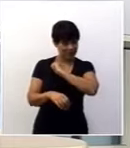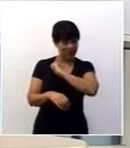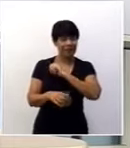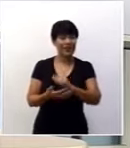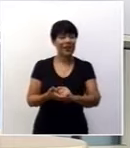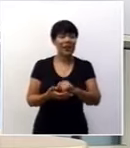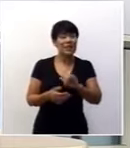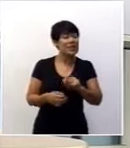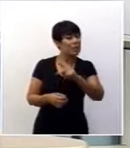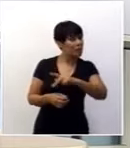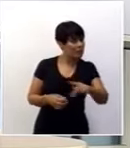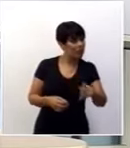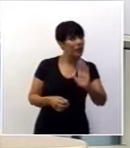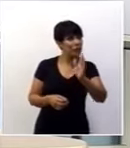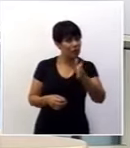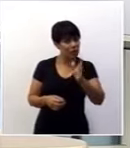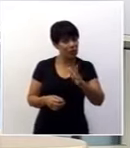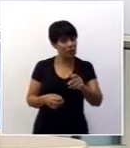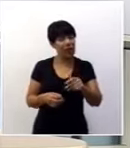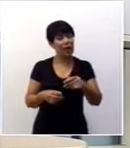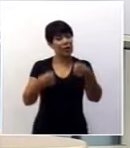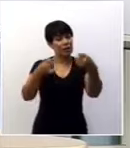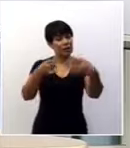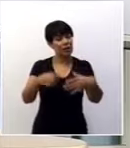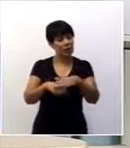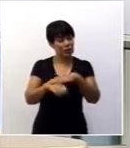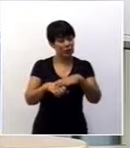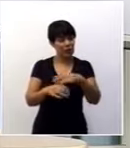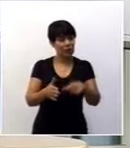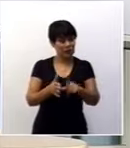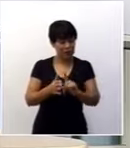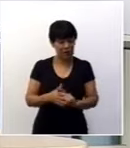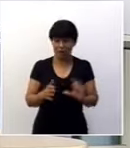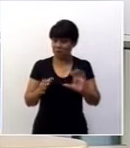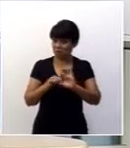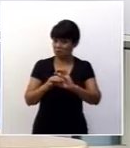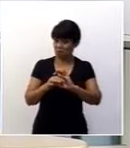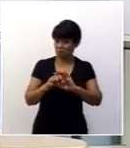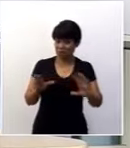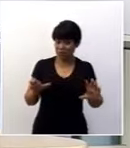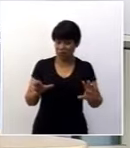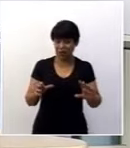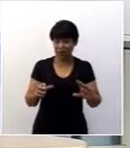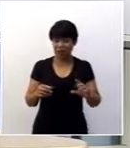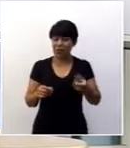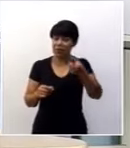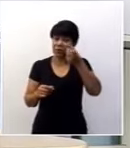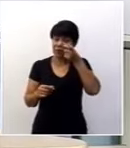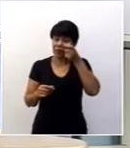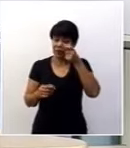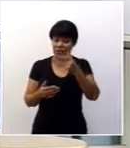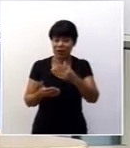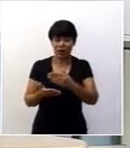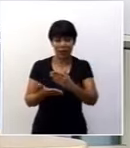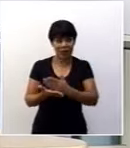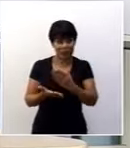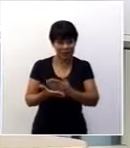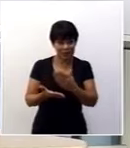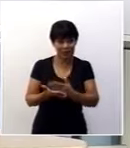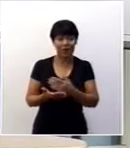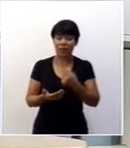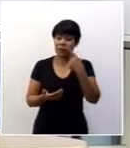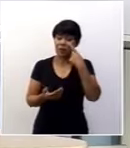o seu professor já tenha trabalhado essa questão com vocês, vocês podem dar uma revisitada lá no caderno para saber se tem